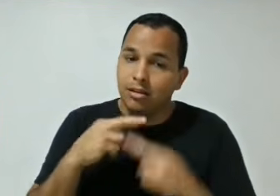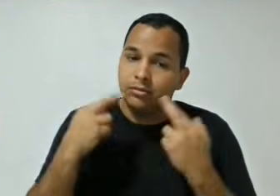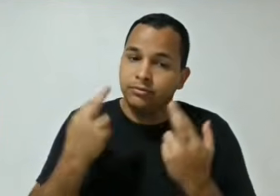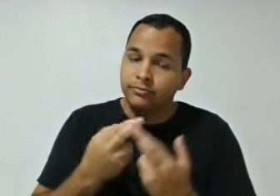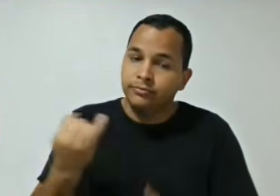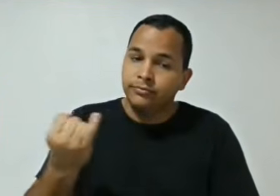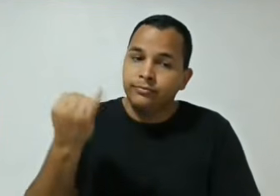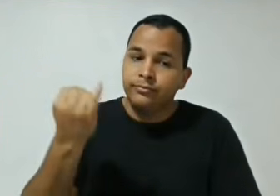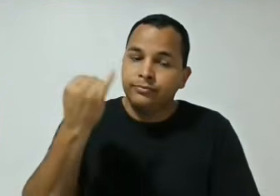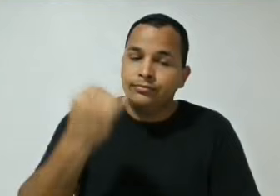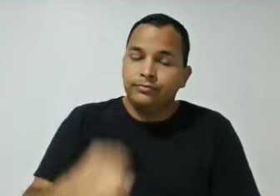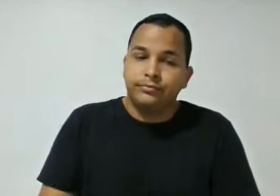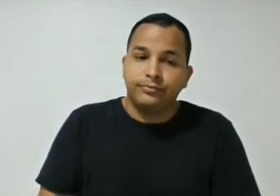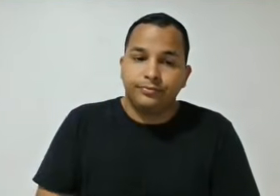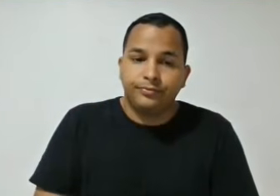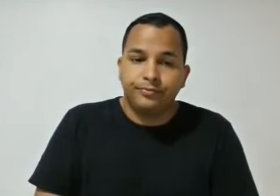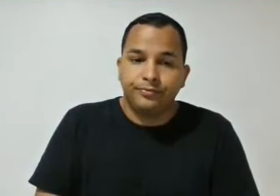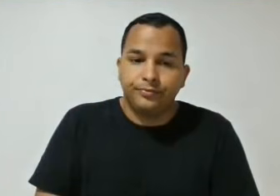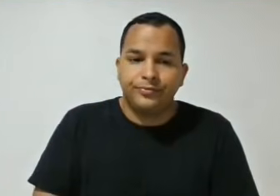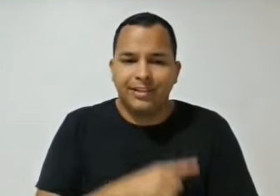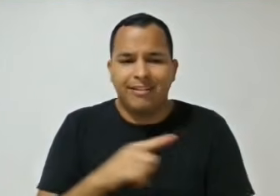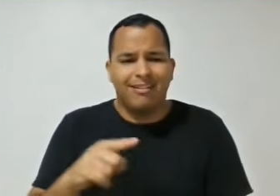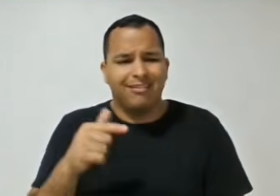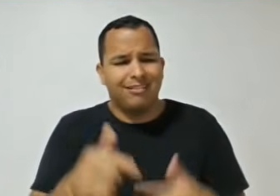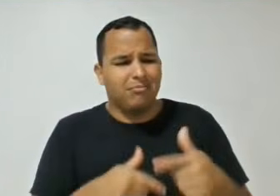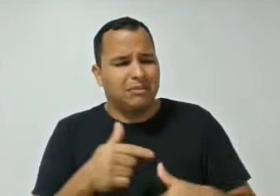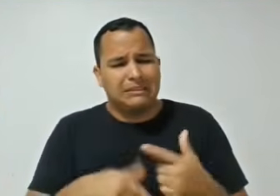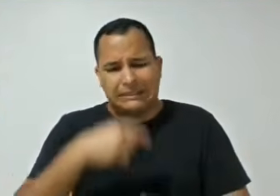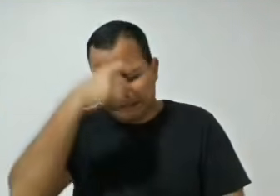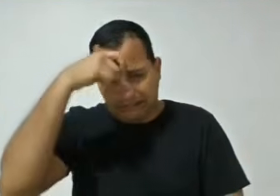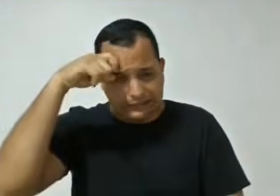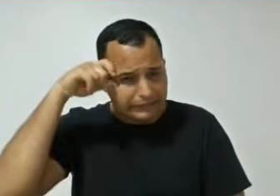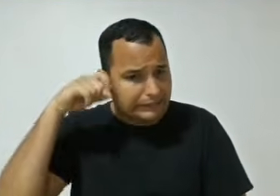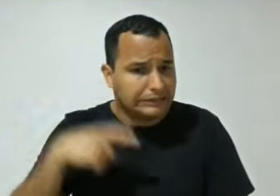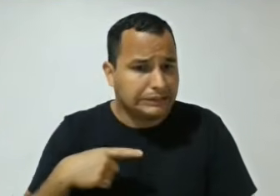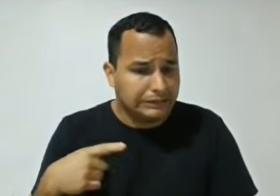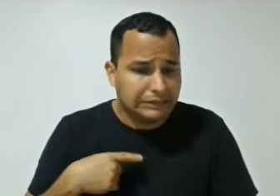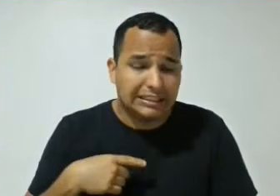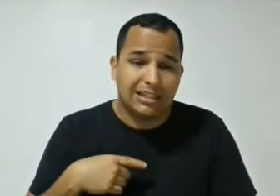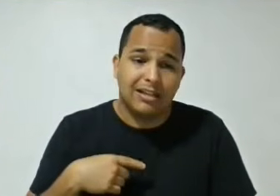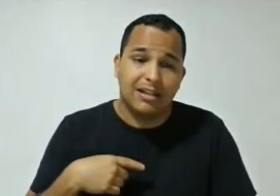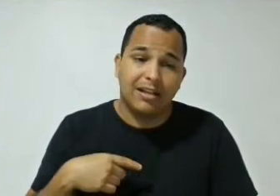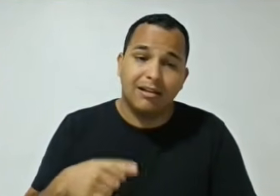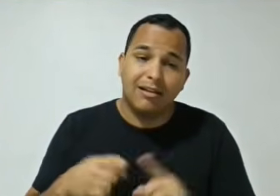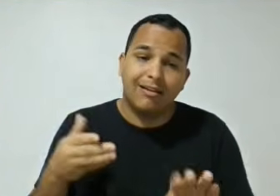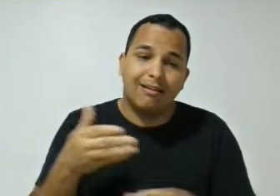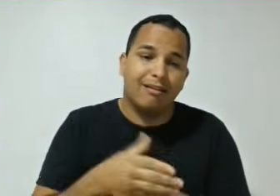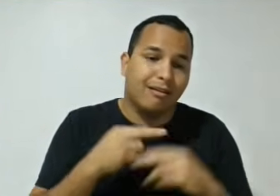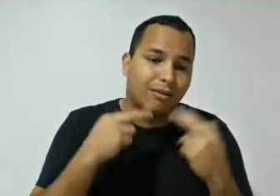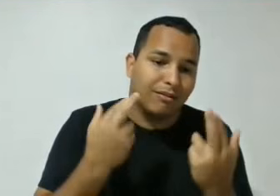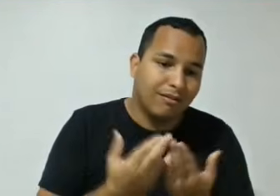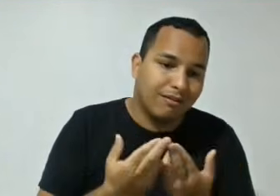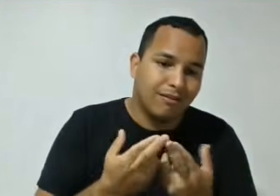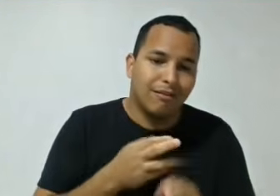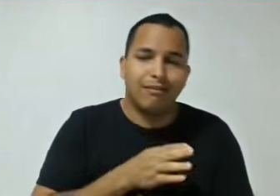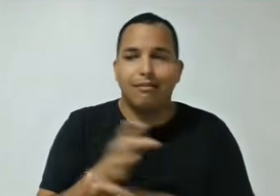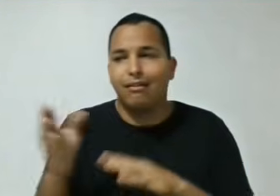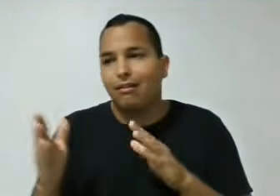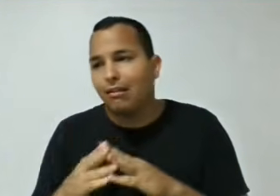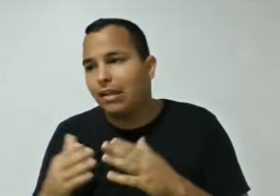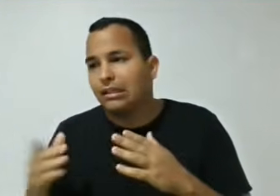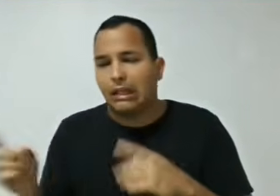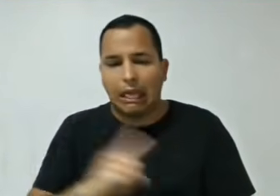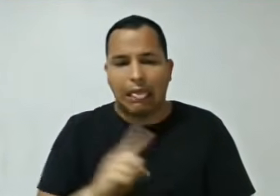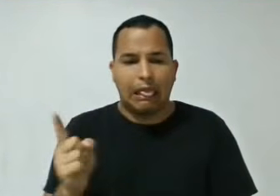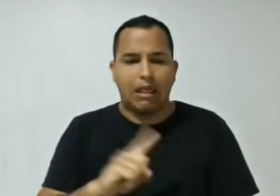desgastando as pessoas é que elas estão trabalhando demais, estão cansadas, e elas têm que ir para a reunião, aí tem que deslocar de novo, esse tipo de coisa. O